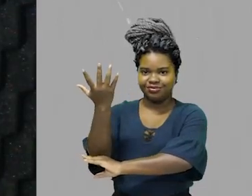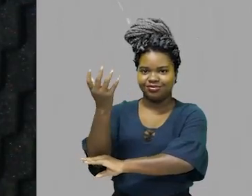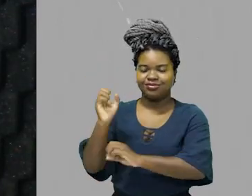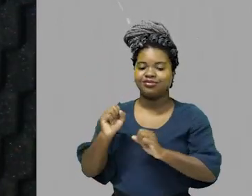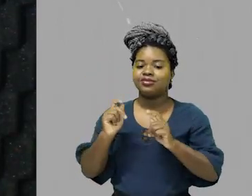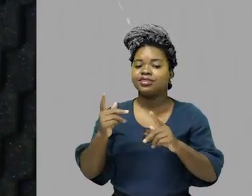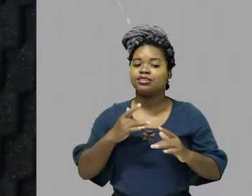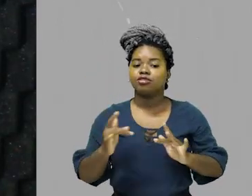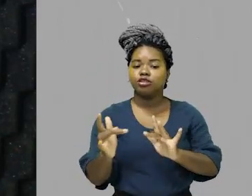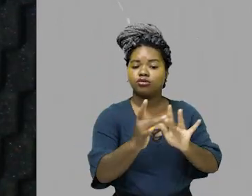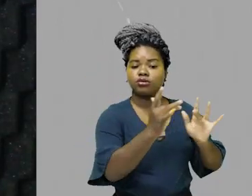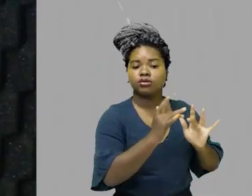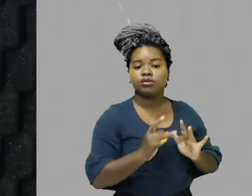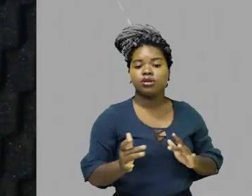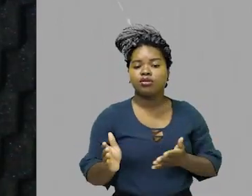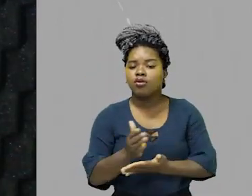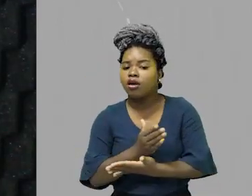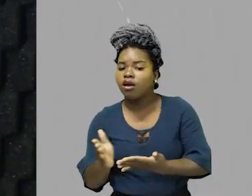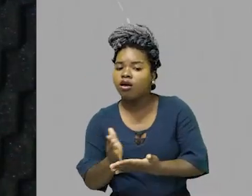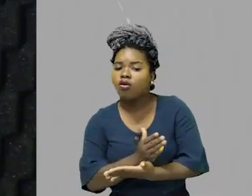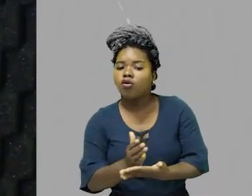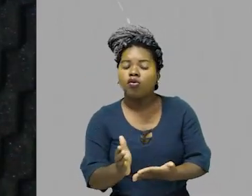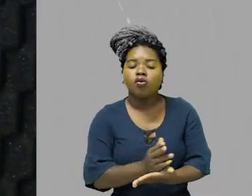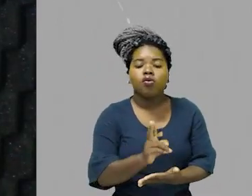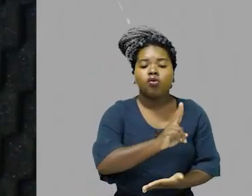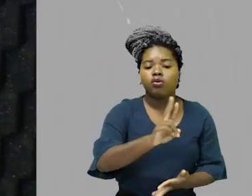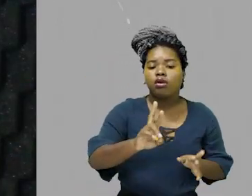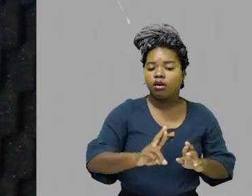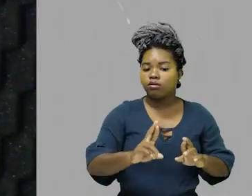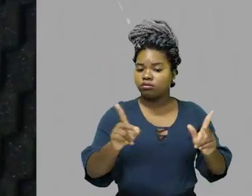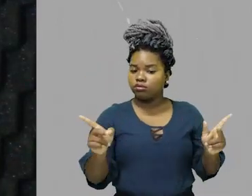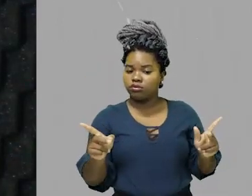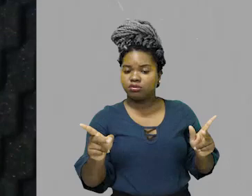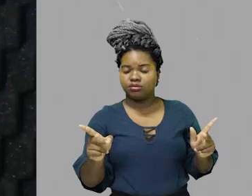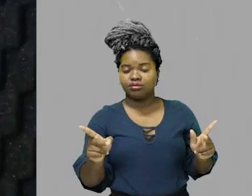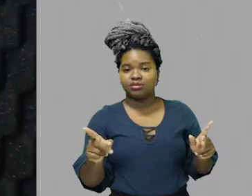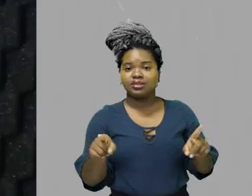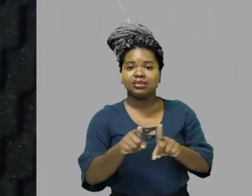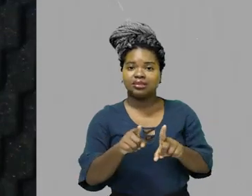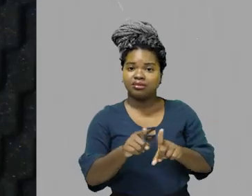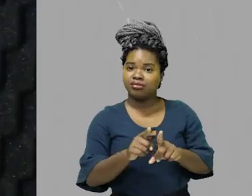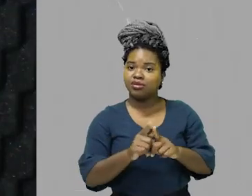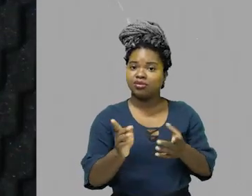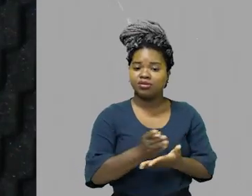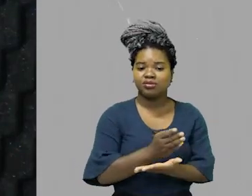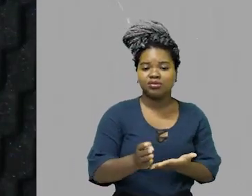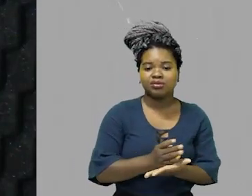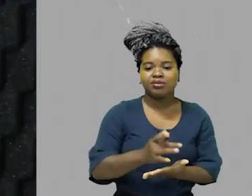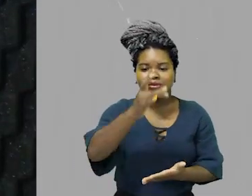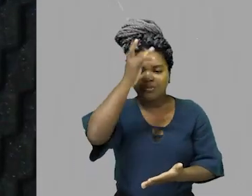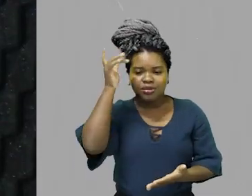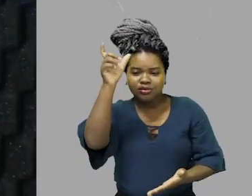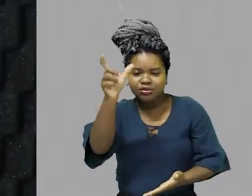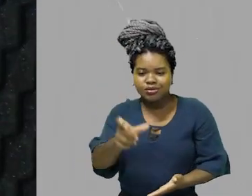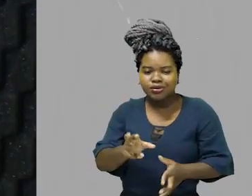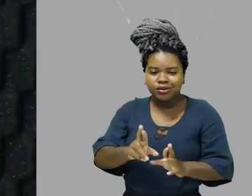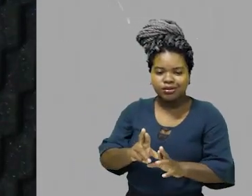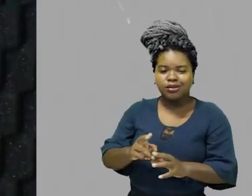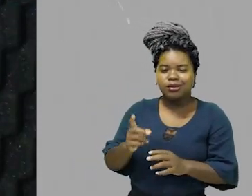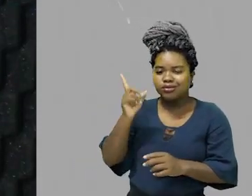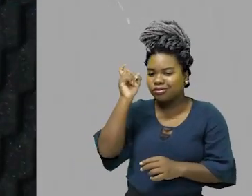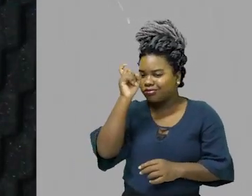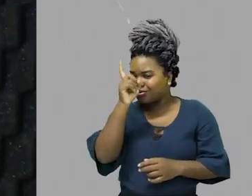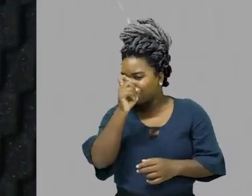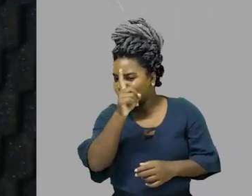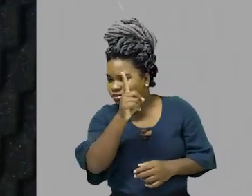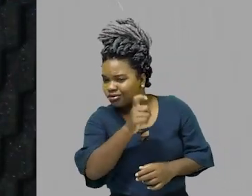nomes diferentes, para algumas pessoas tem algumas dificuldades com relação a esses nomes, porque são